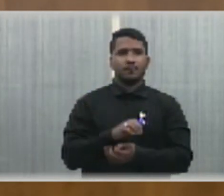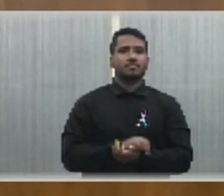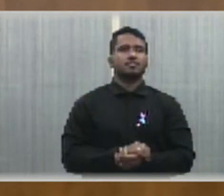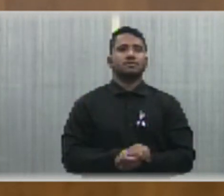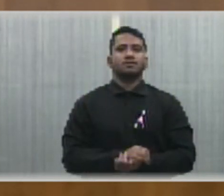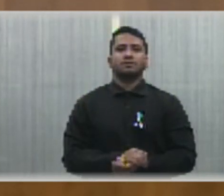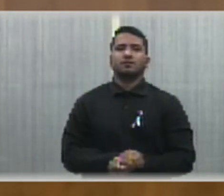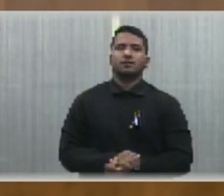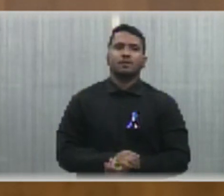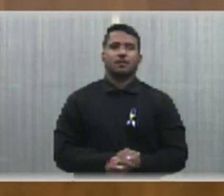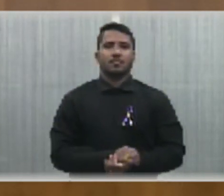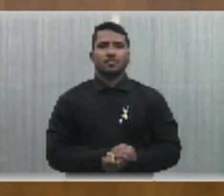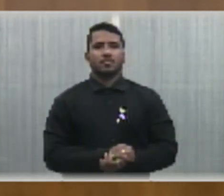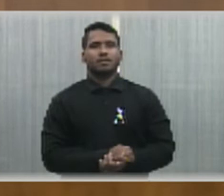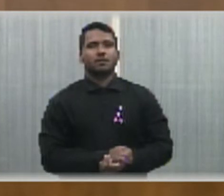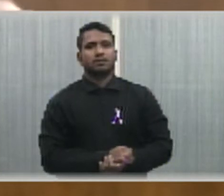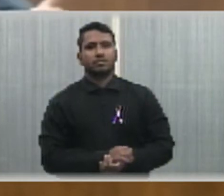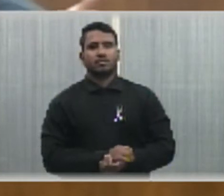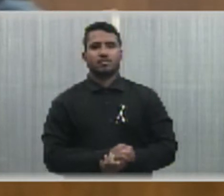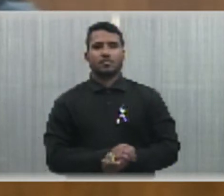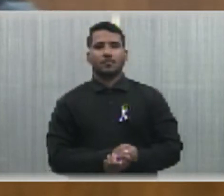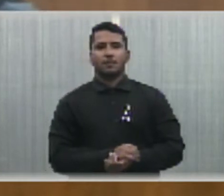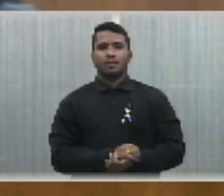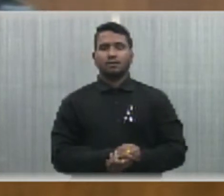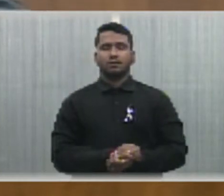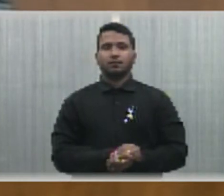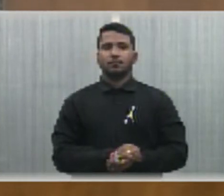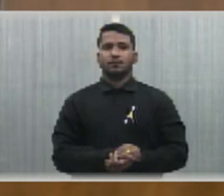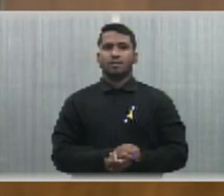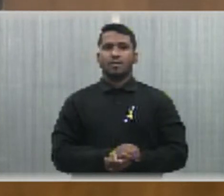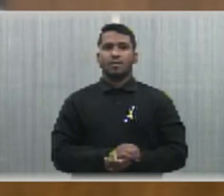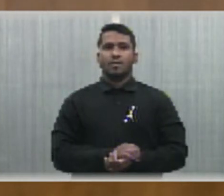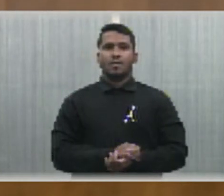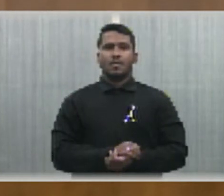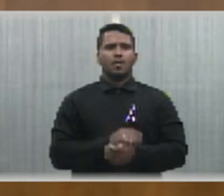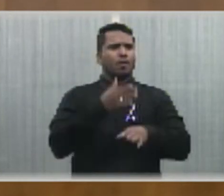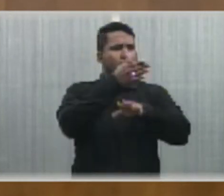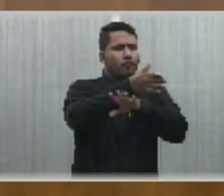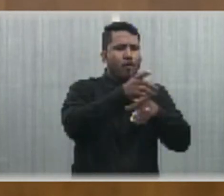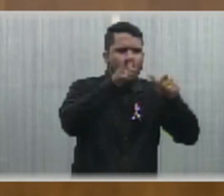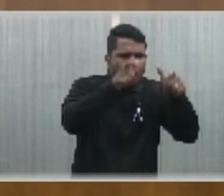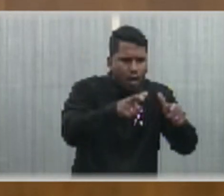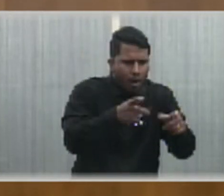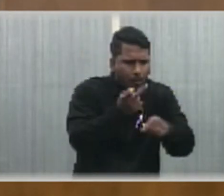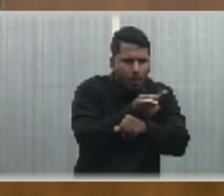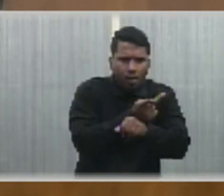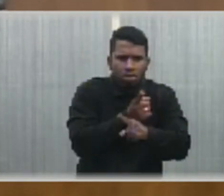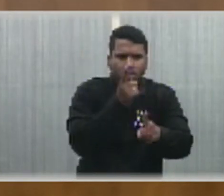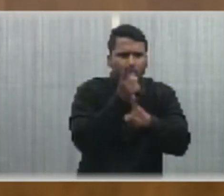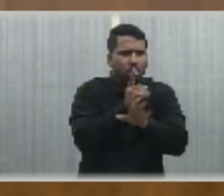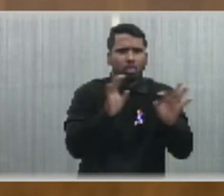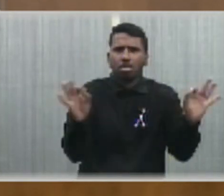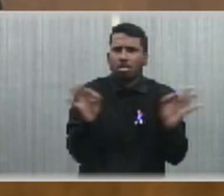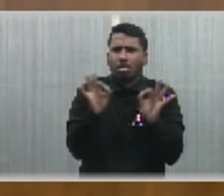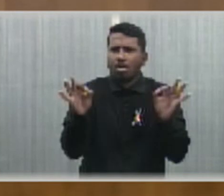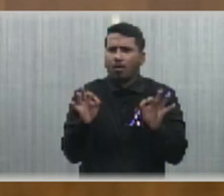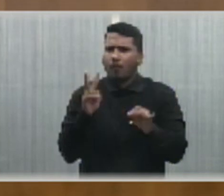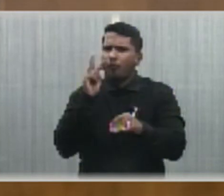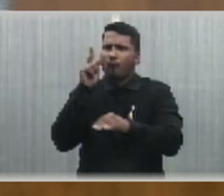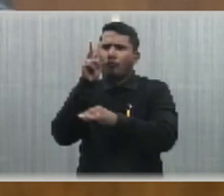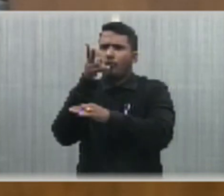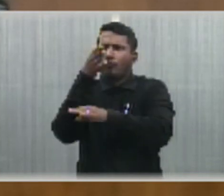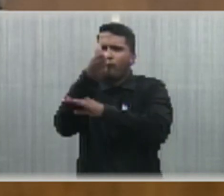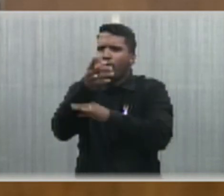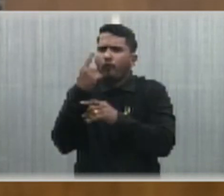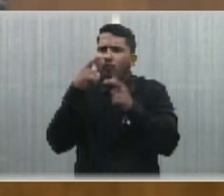entidades, Tribunal de Contas sequer encontrou, pelo endereço informado, pesquisou, foi lá em loco e não achou